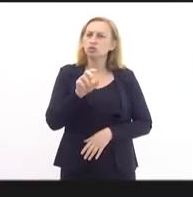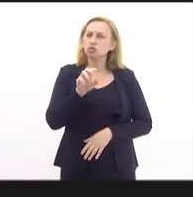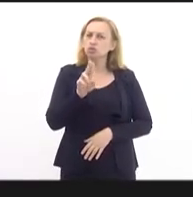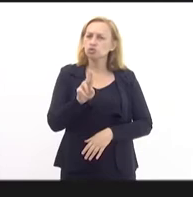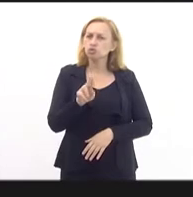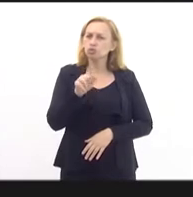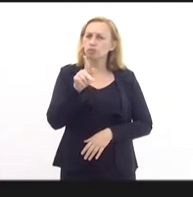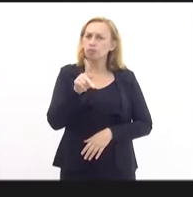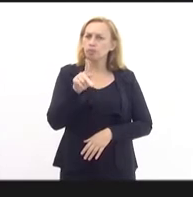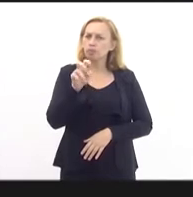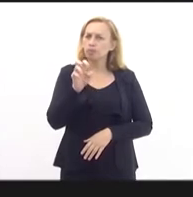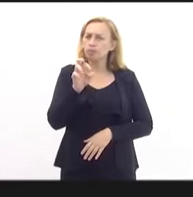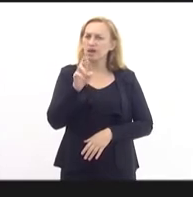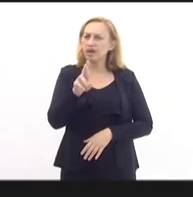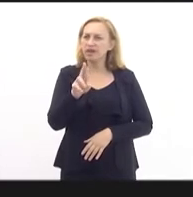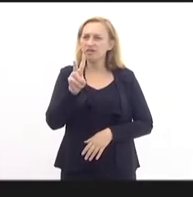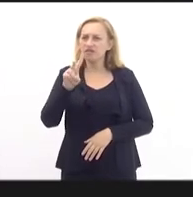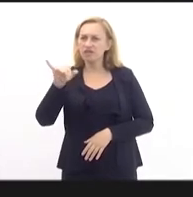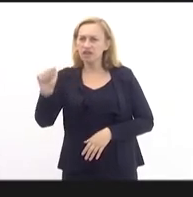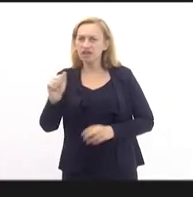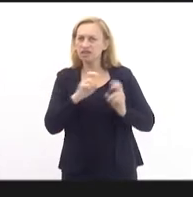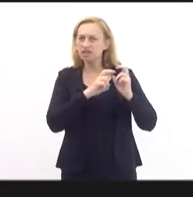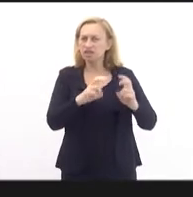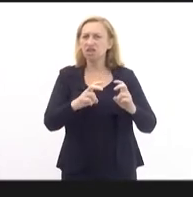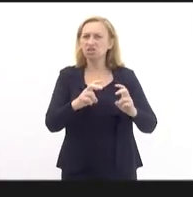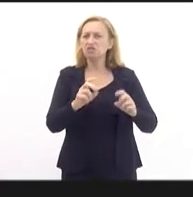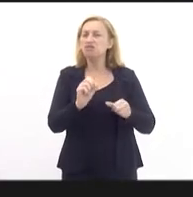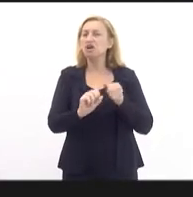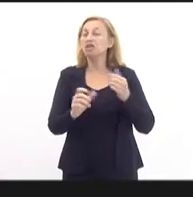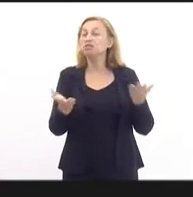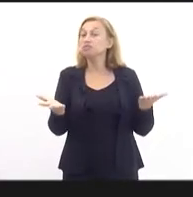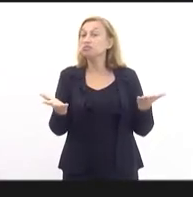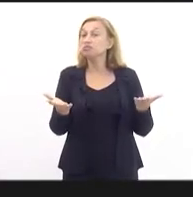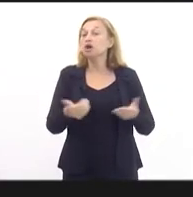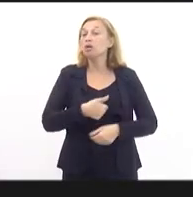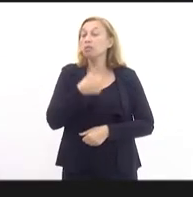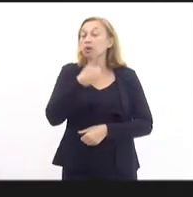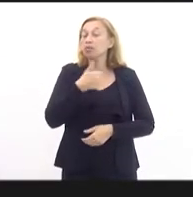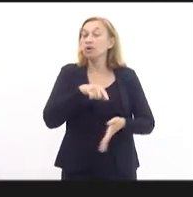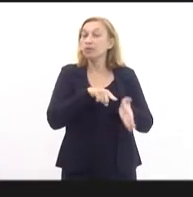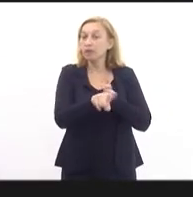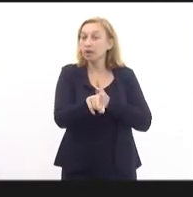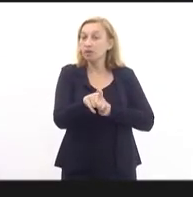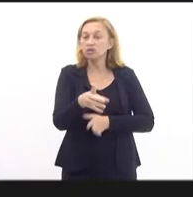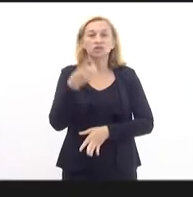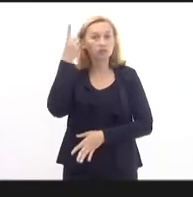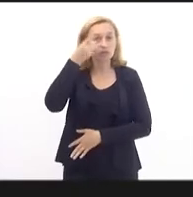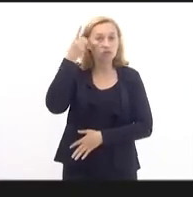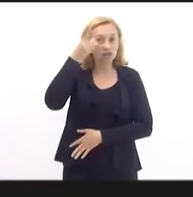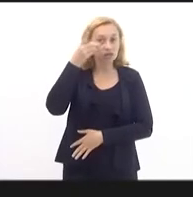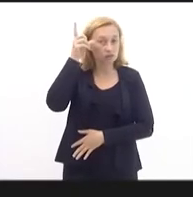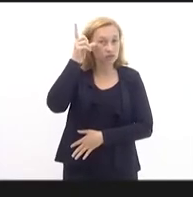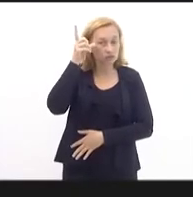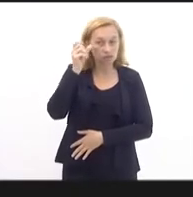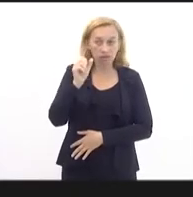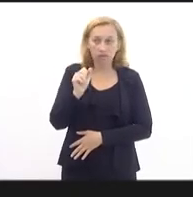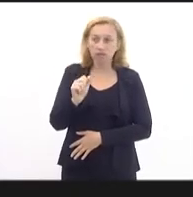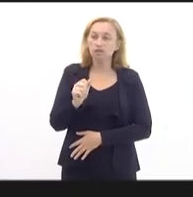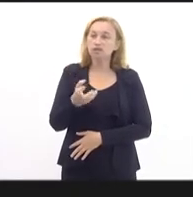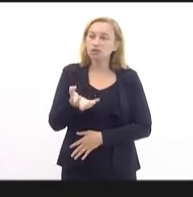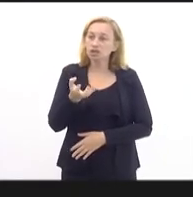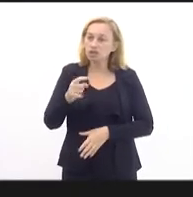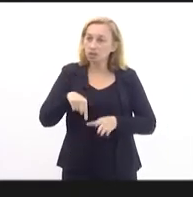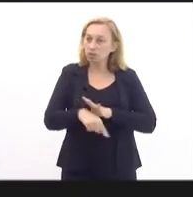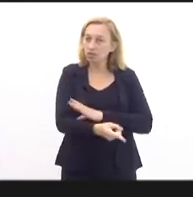nessa linha de trem. Né? Então, essa é uma primeira pergunta, tá, deputada Lucinha? Eu queria que ela aprofundasse